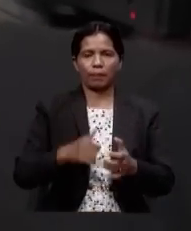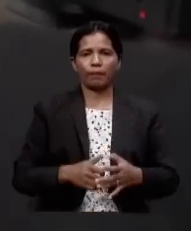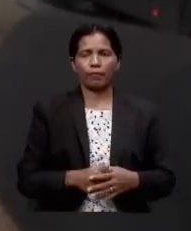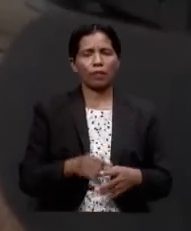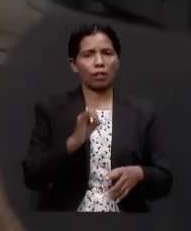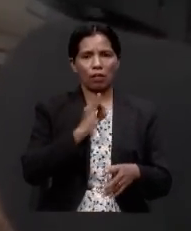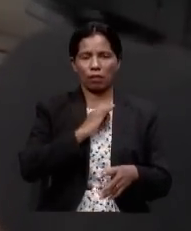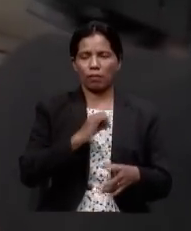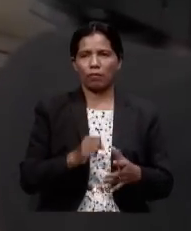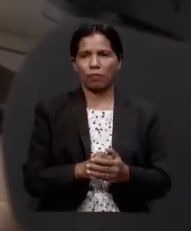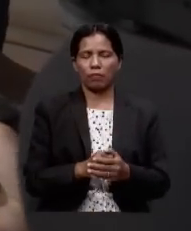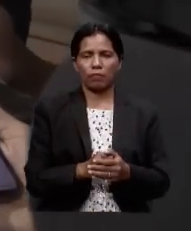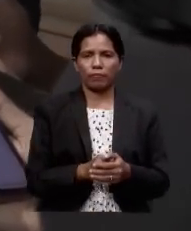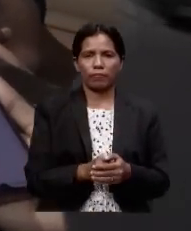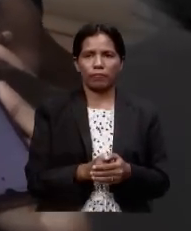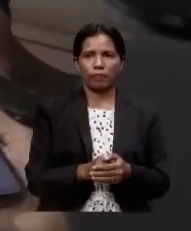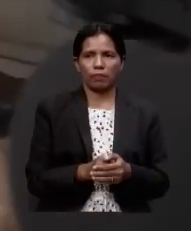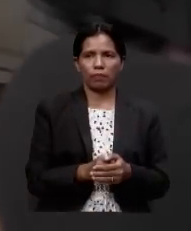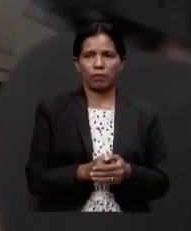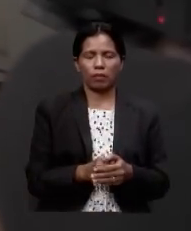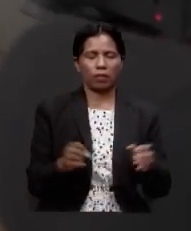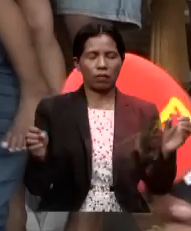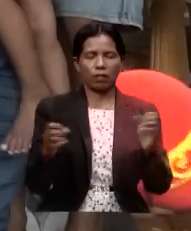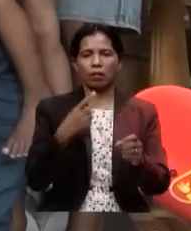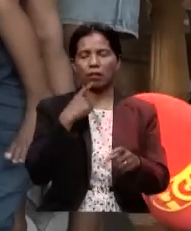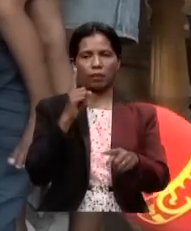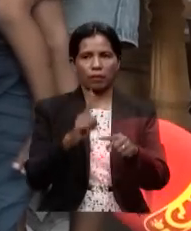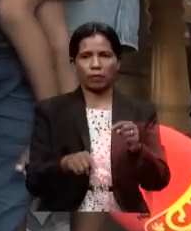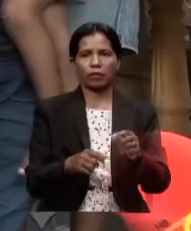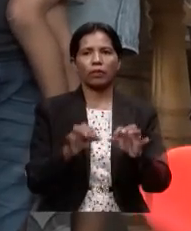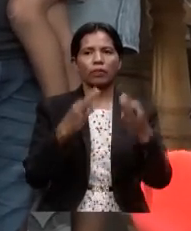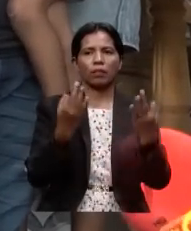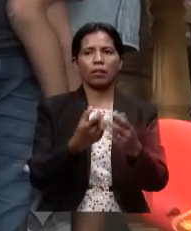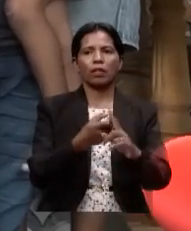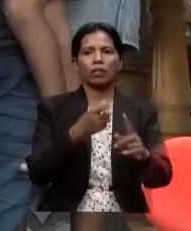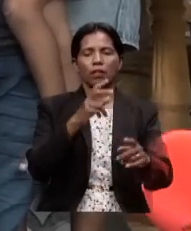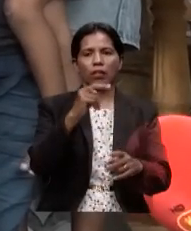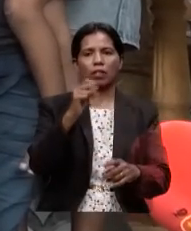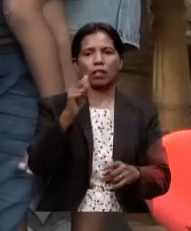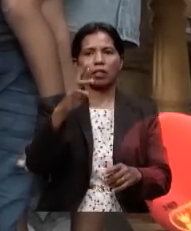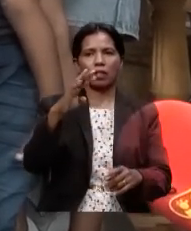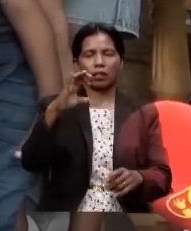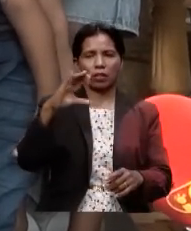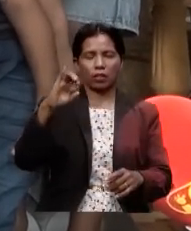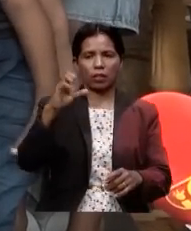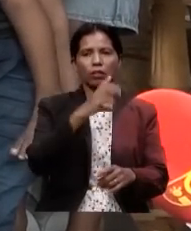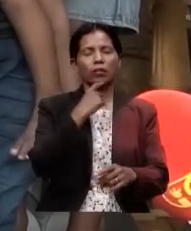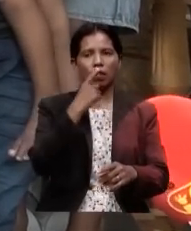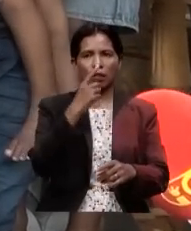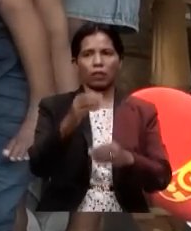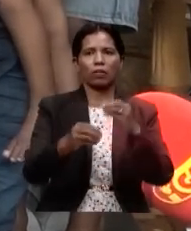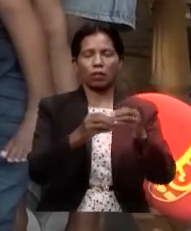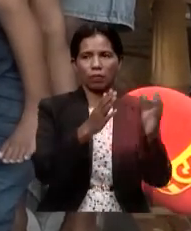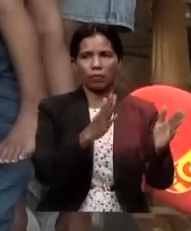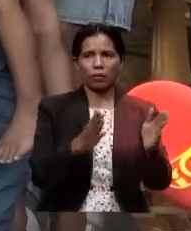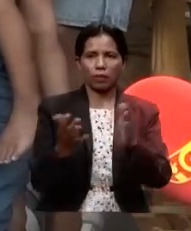bahau hau dung salah basir. Família Rússia Arguido Narciso Menezes da Silva Teten, quando o